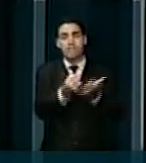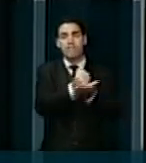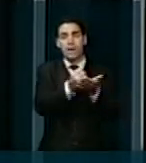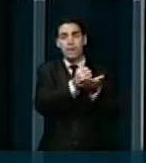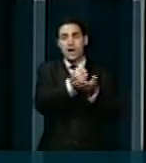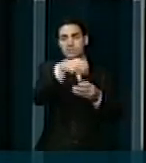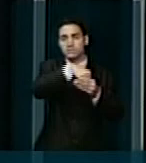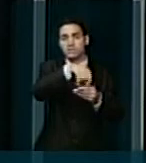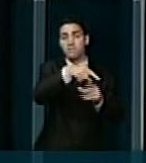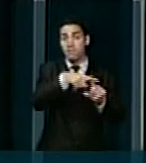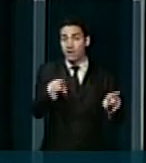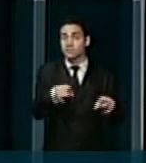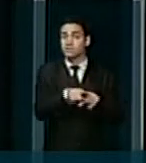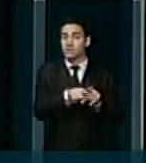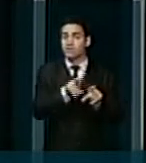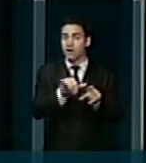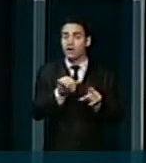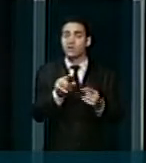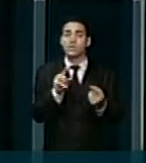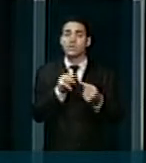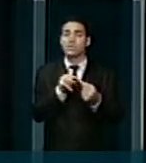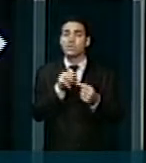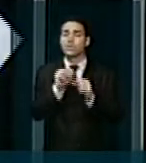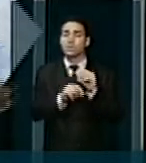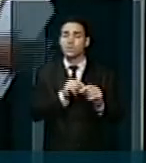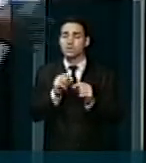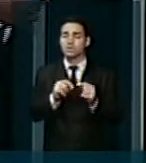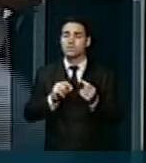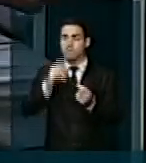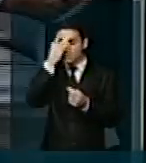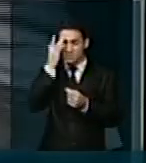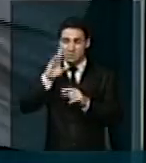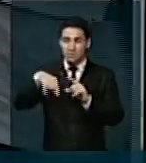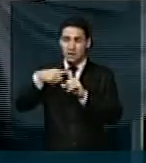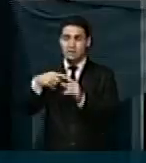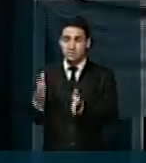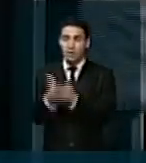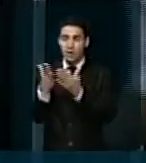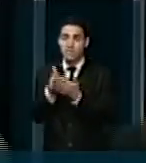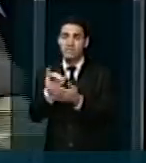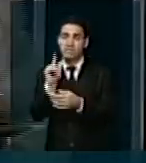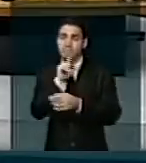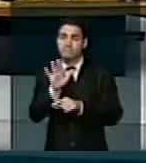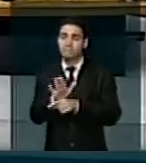também vai atender os mais pobres com os remédios gratuitos. Muito obrigado, senhor.